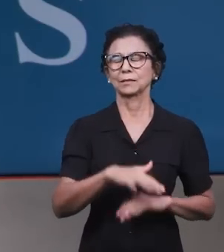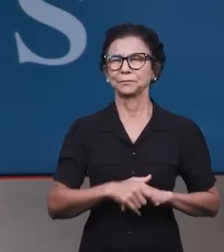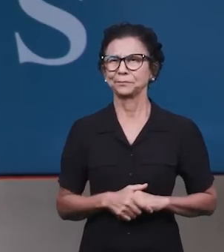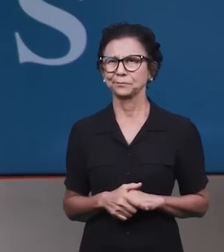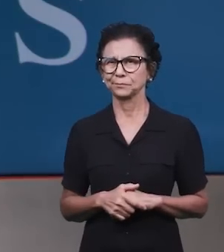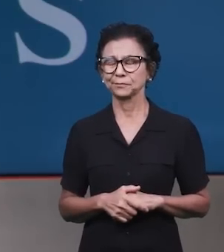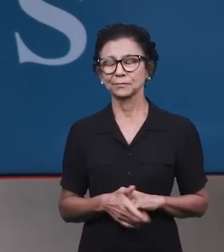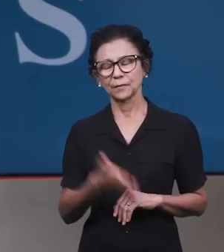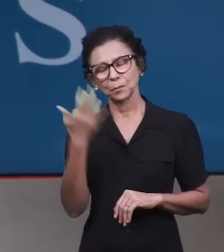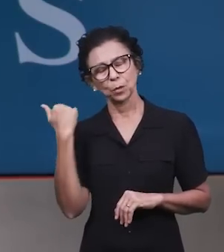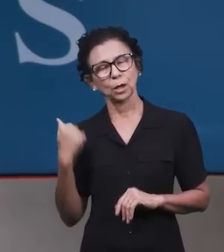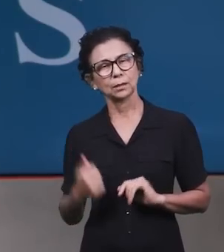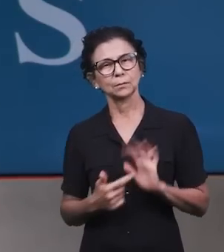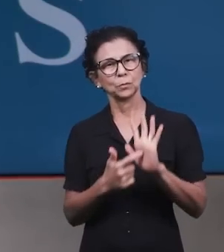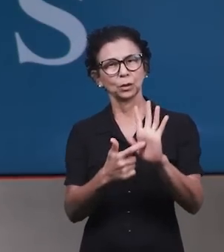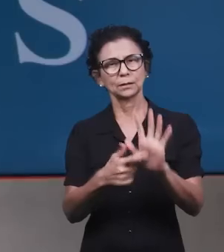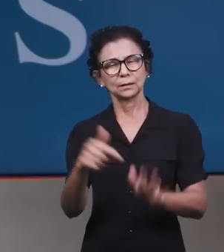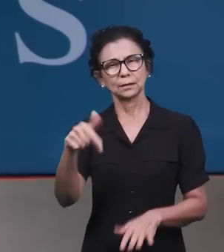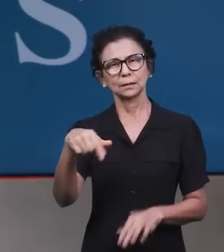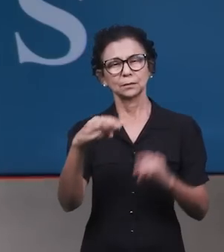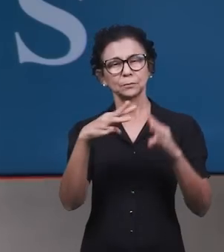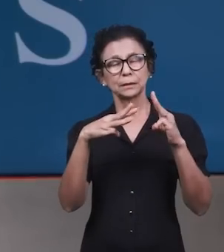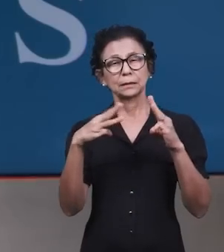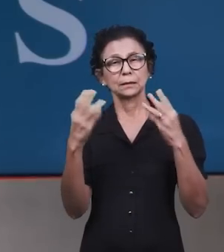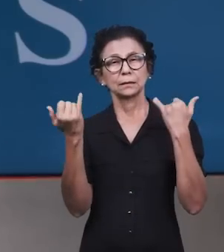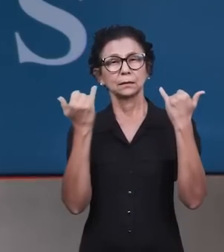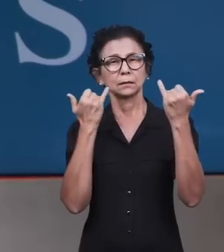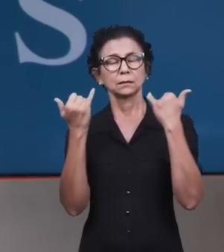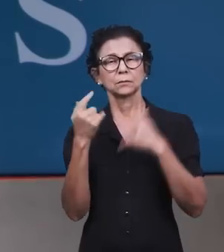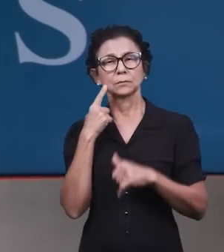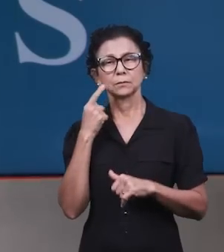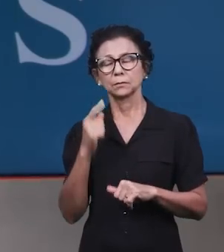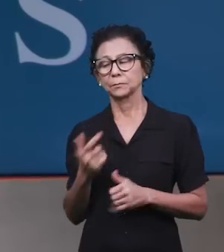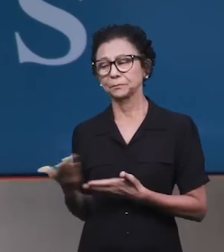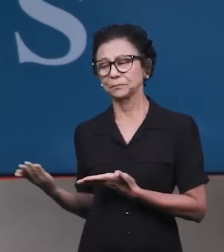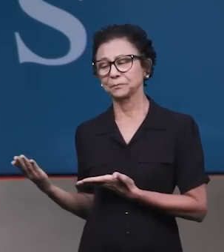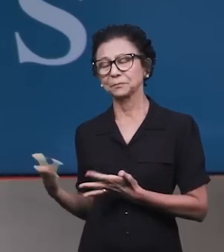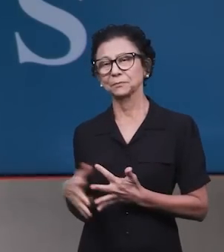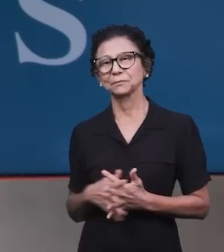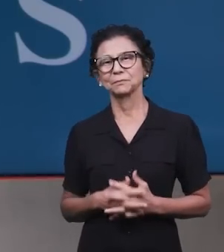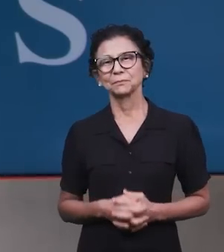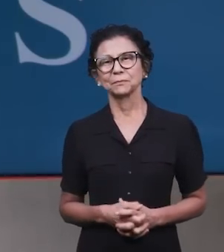esse evento, vamos mostrar aqui. Mostra aqui no Manaim News. Olha o nosso e-mail aí.